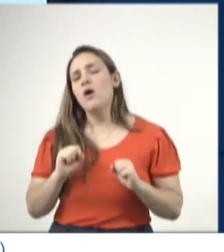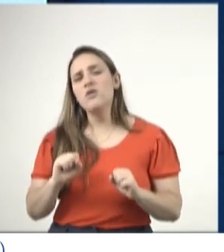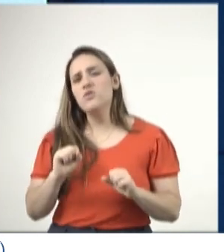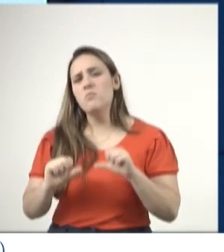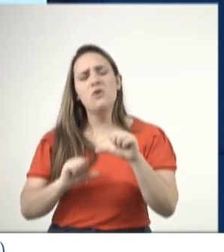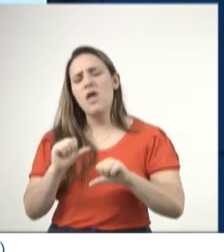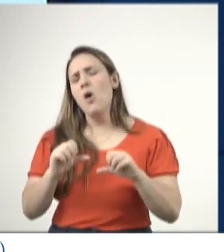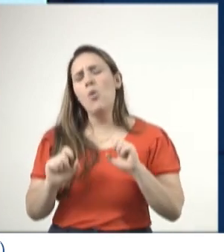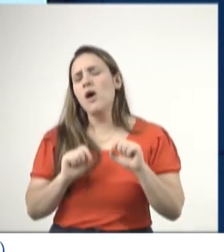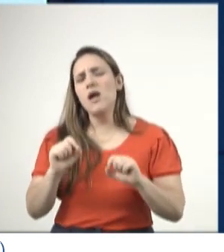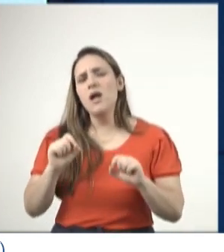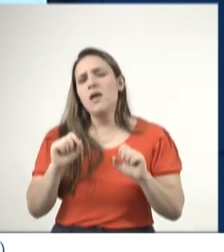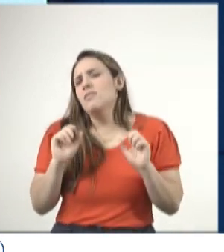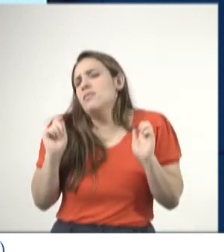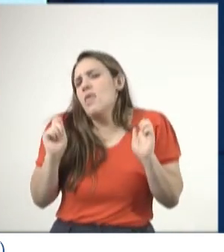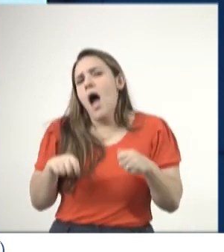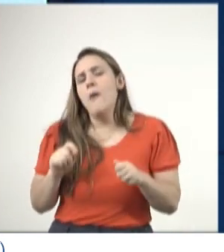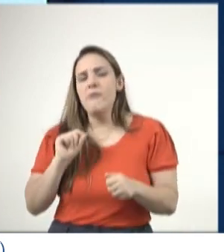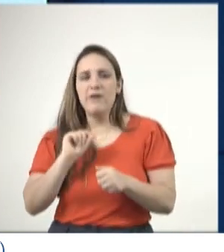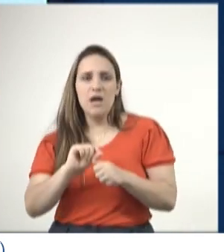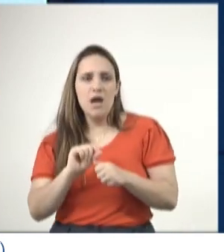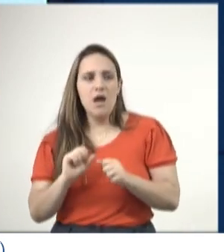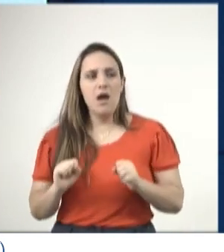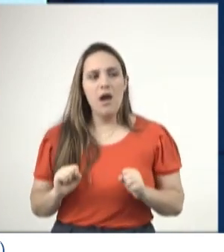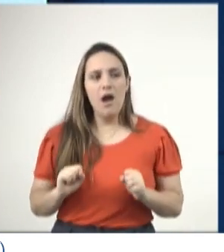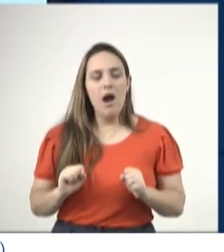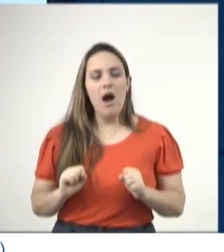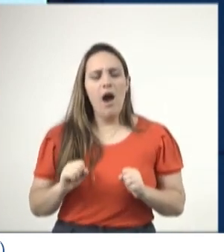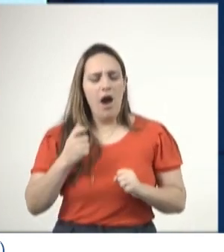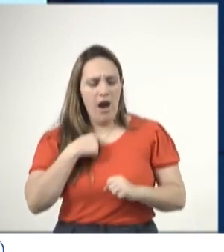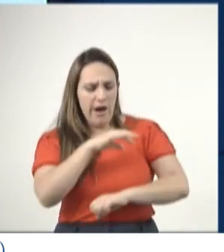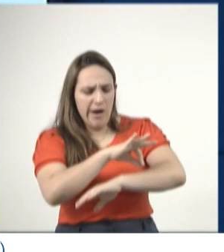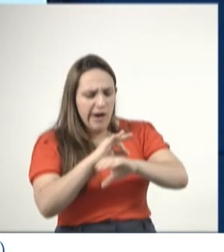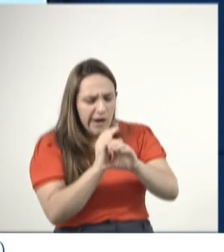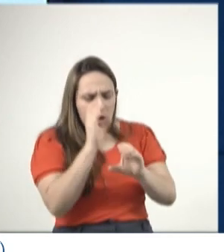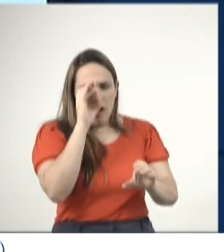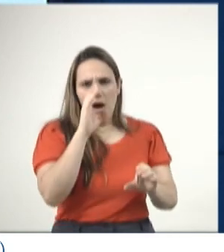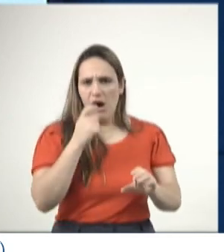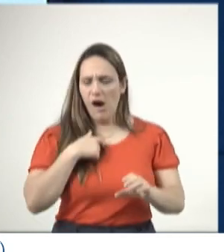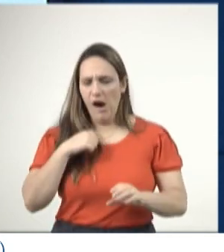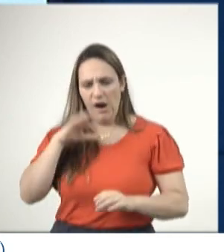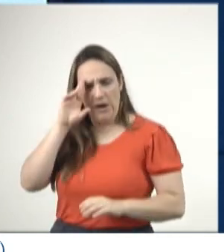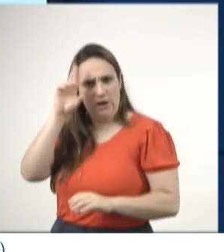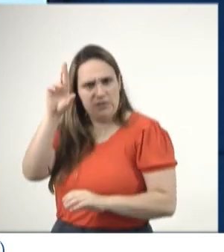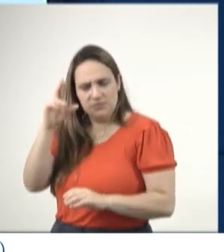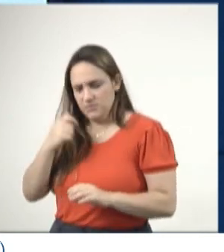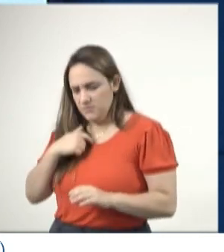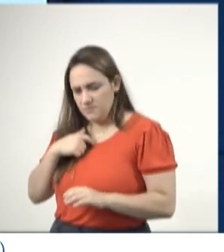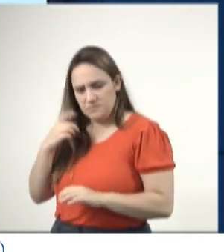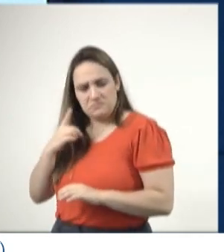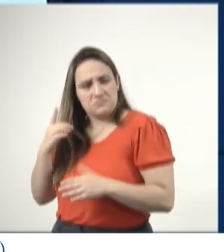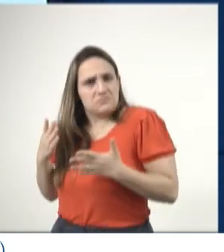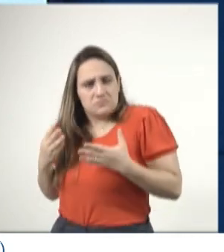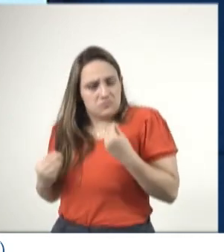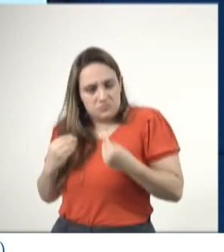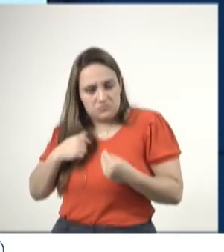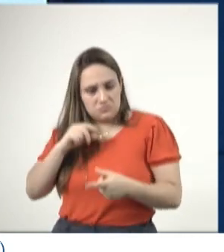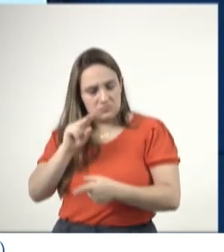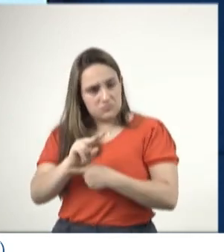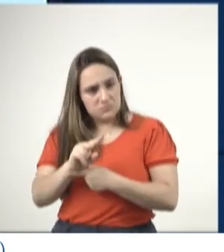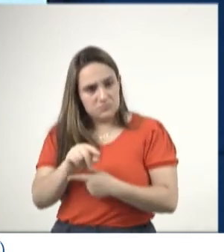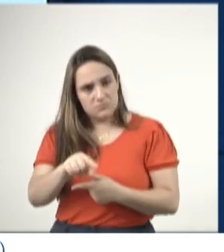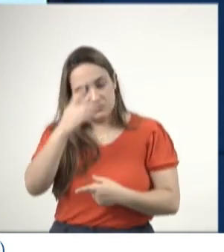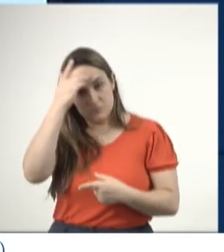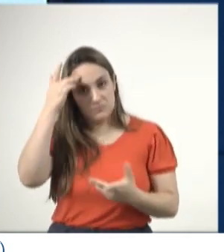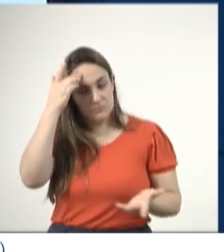condutor, seja como autoridade, seja como engenheiro, qual é o meu papel quando eu estou no trânsito para cuidar das pessoas que são mais vulneráveis? O